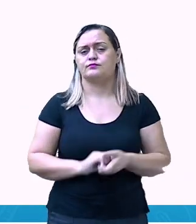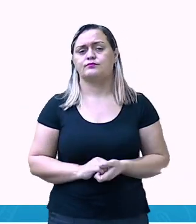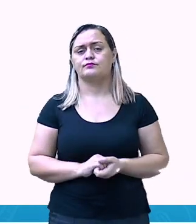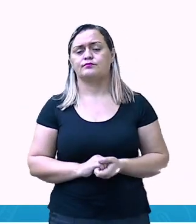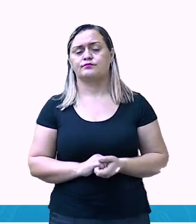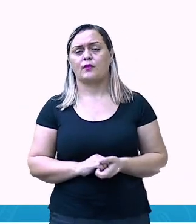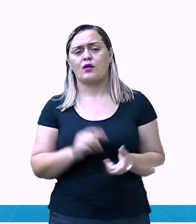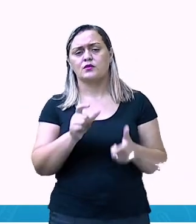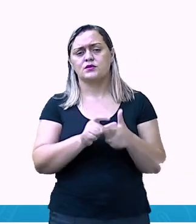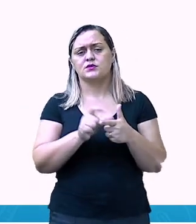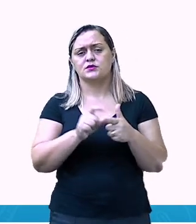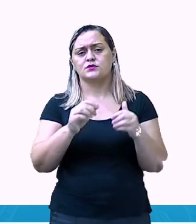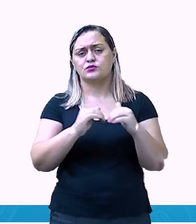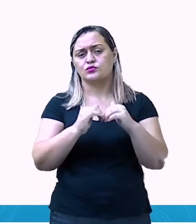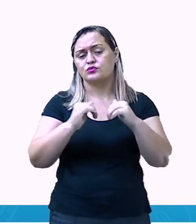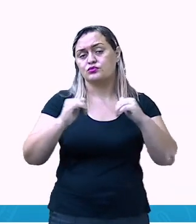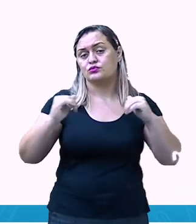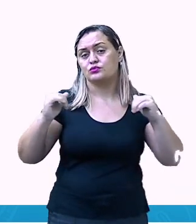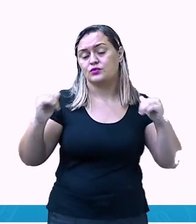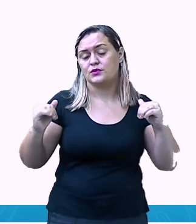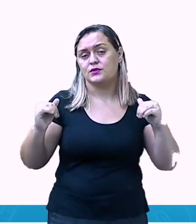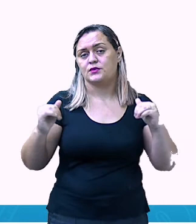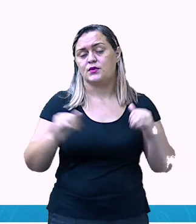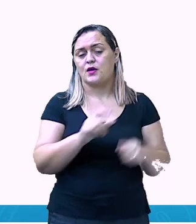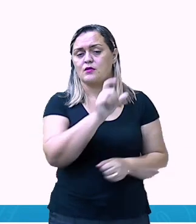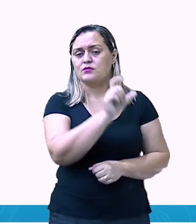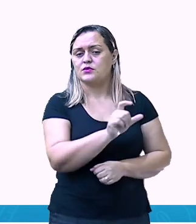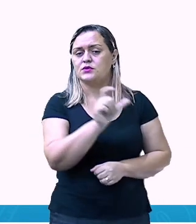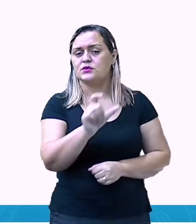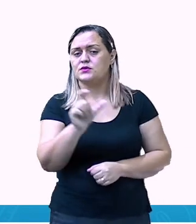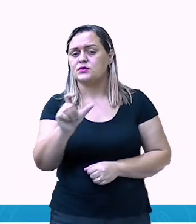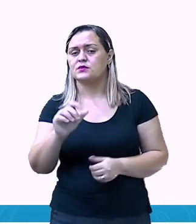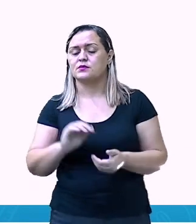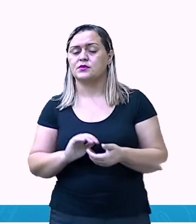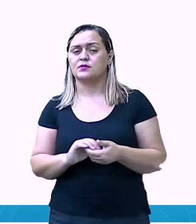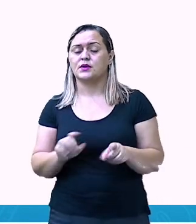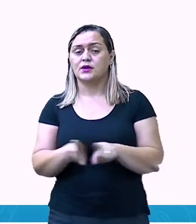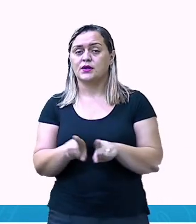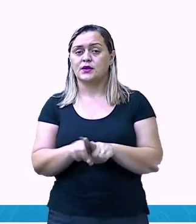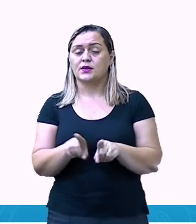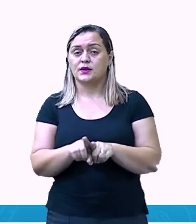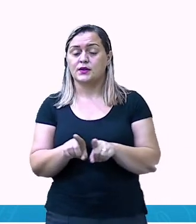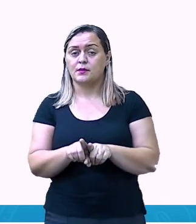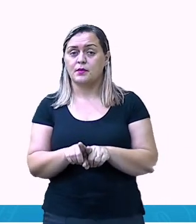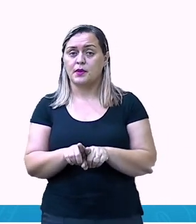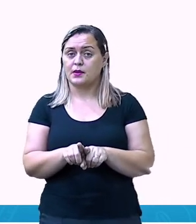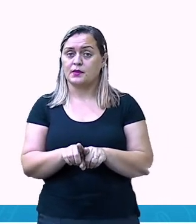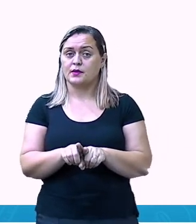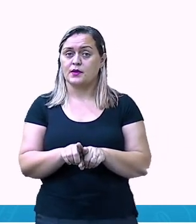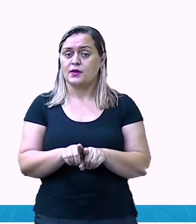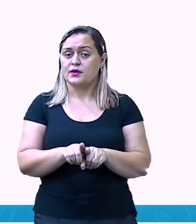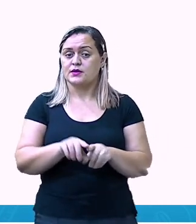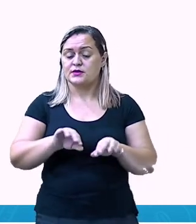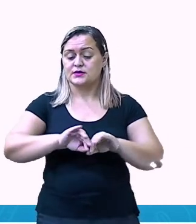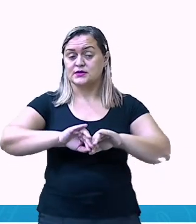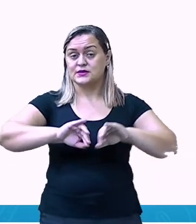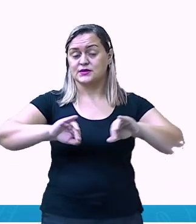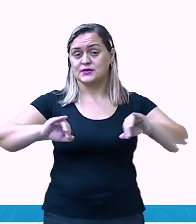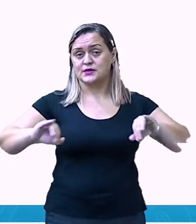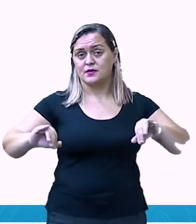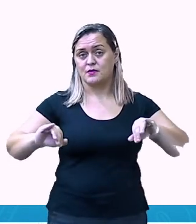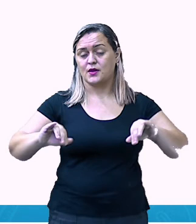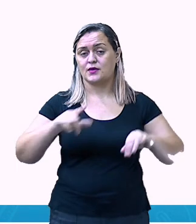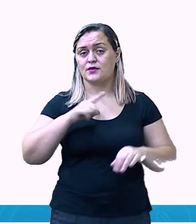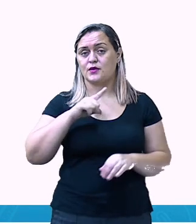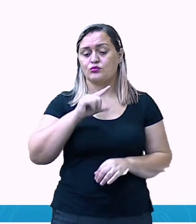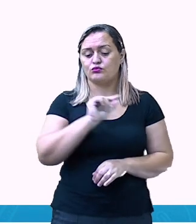de sílaba, divisão silábica, e é importante falar para vocês que elas são marcadas pelo hífen. O que é o hífen? É